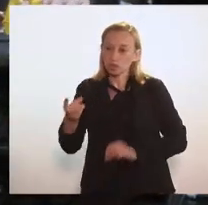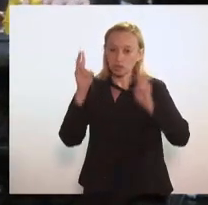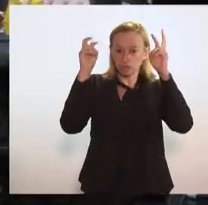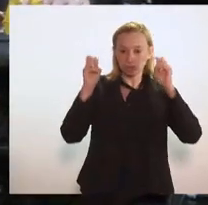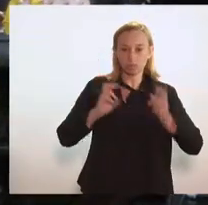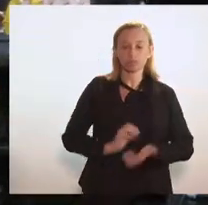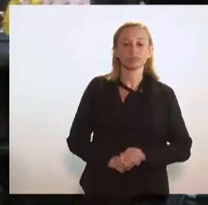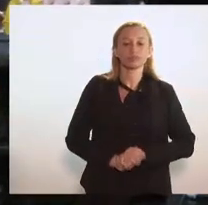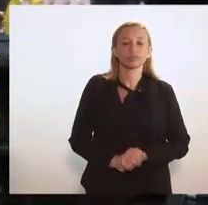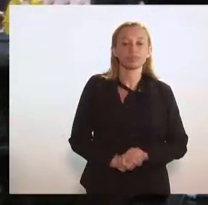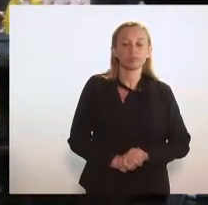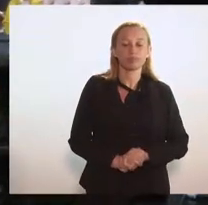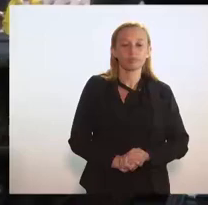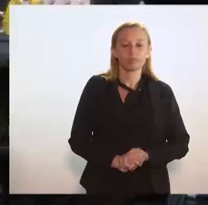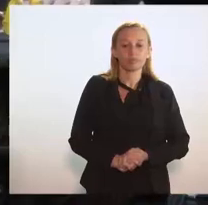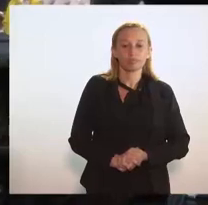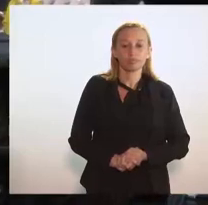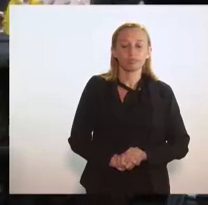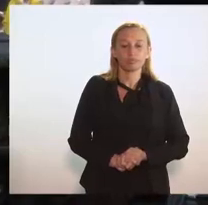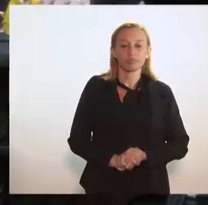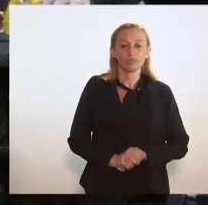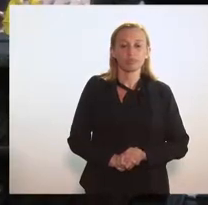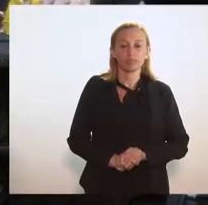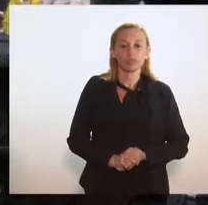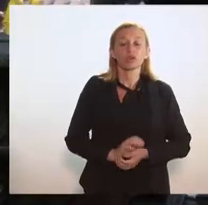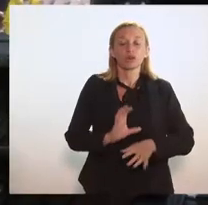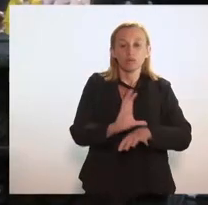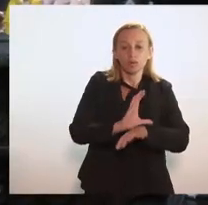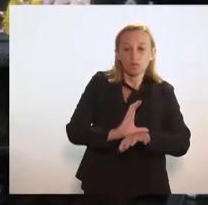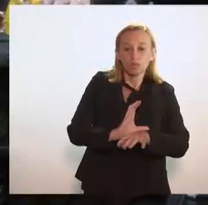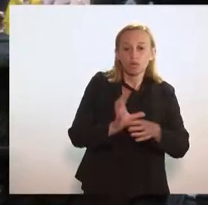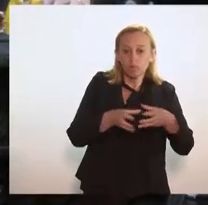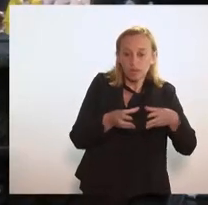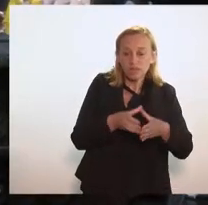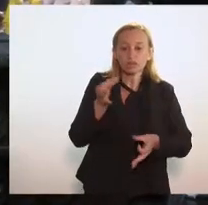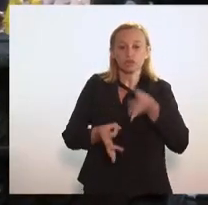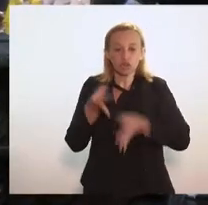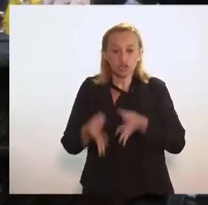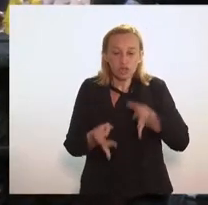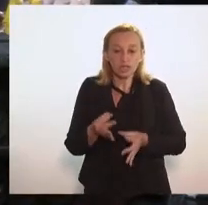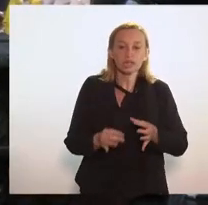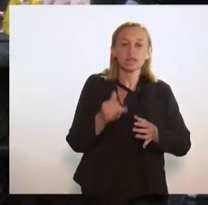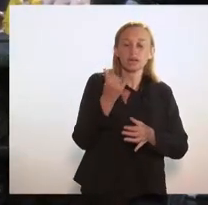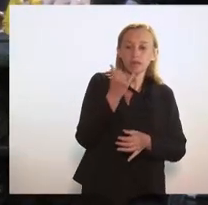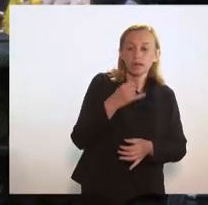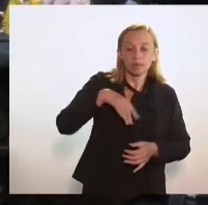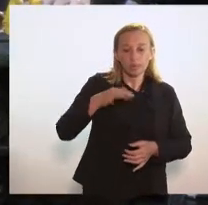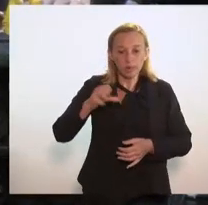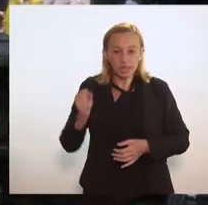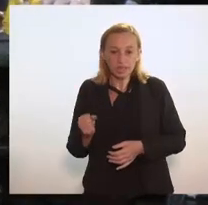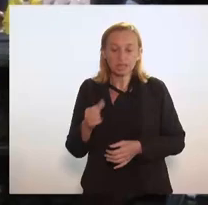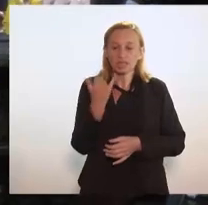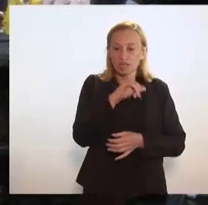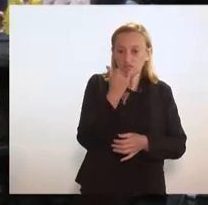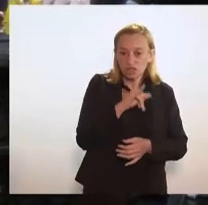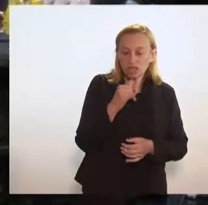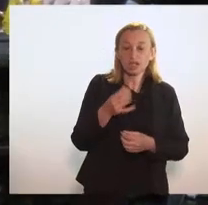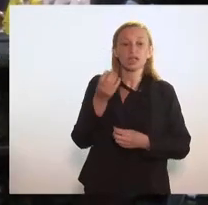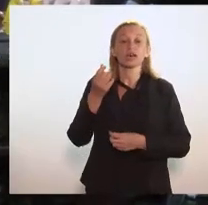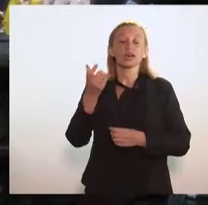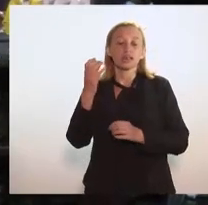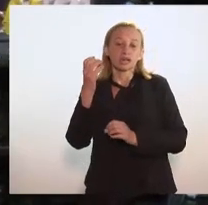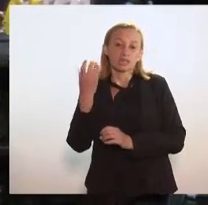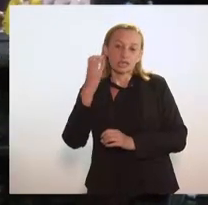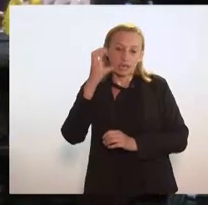providências o pneu de pareceres das comissões de condição Justiça Minas e energia defesa do meio ambiente Ciência e Tecnologia política